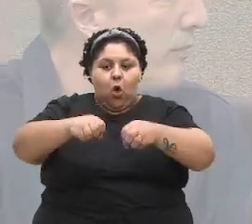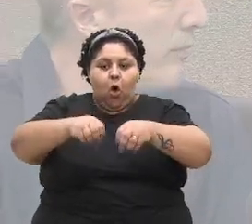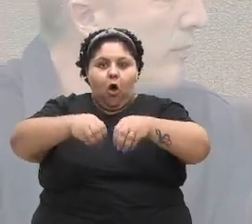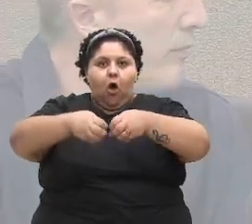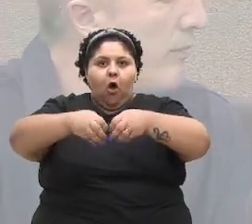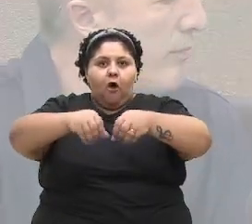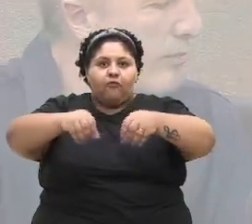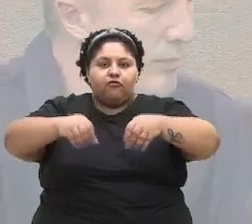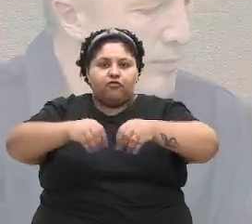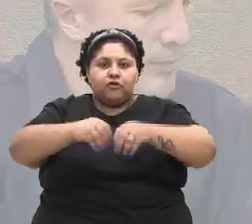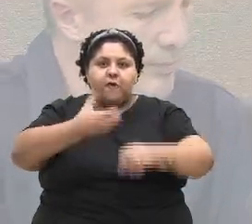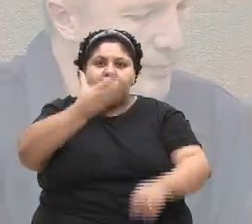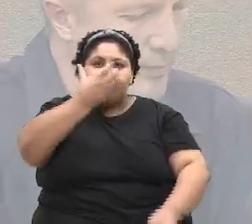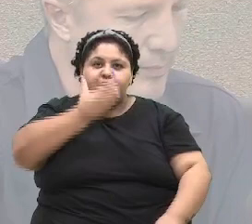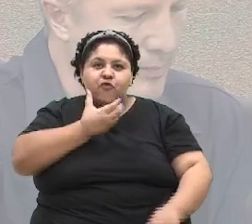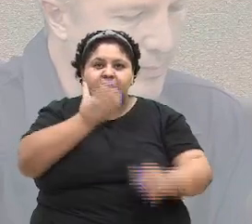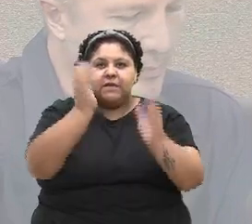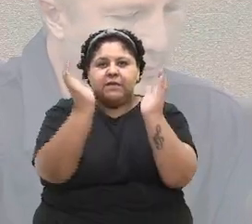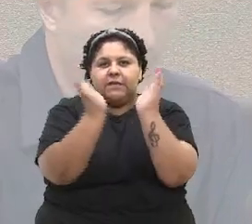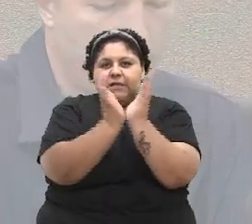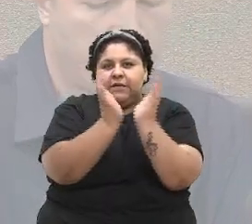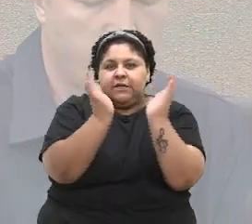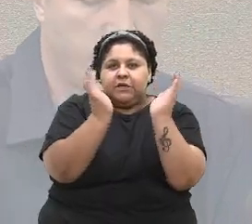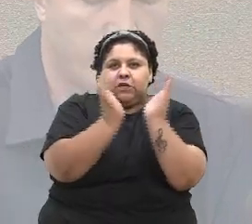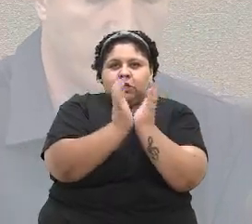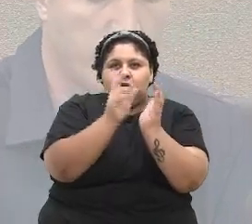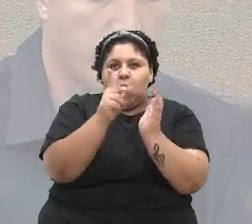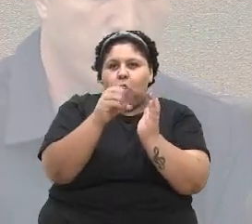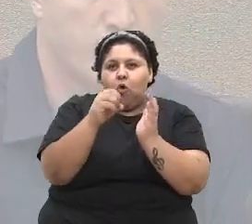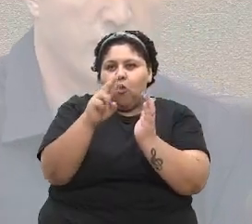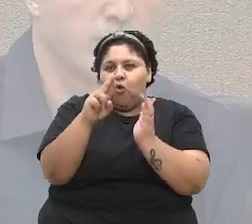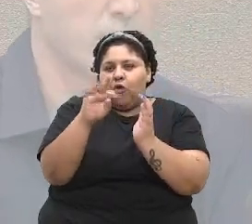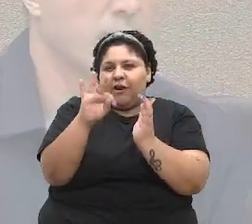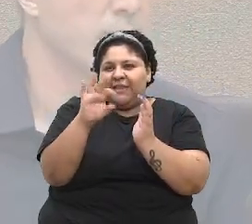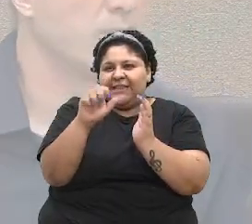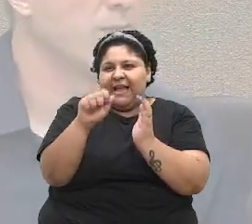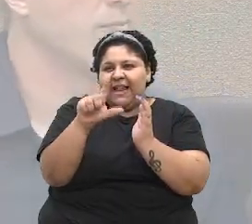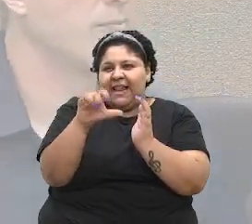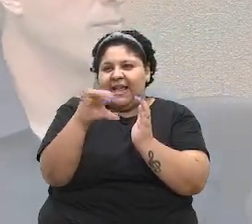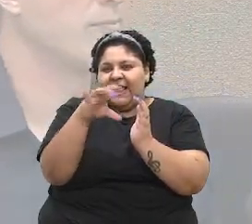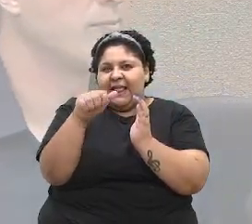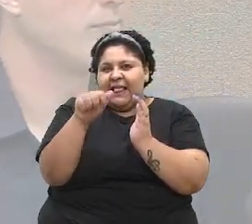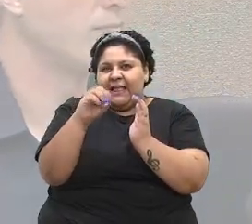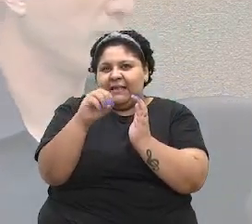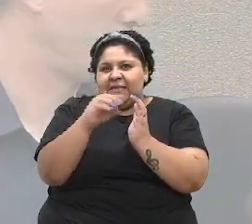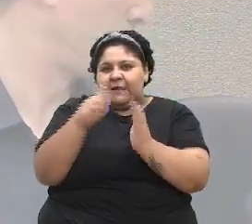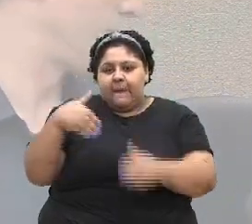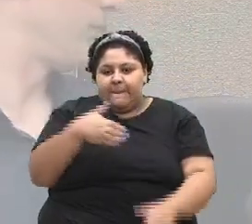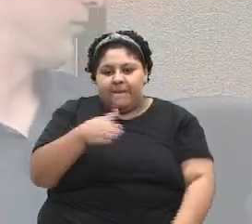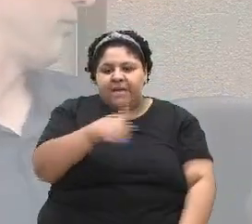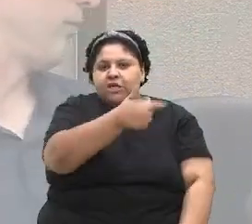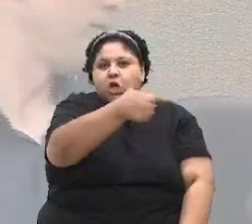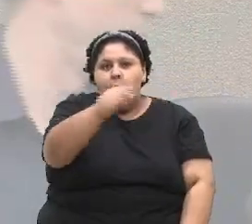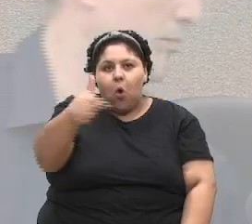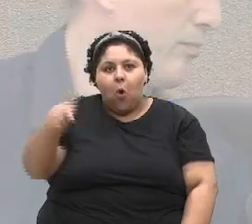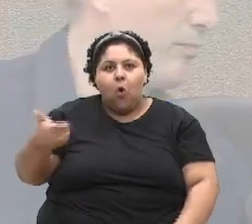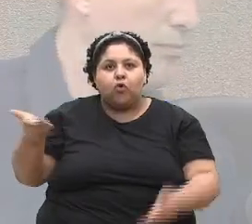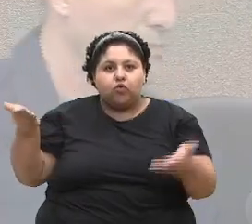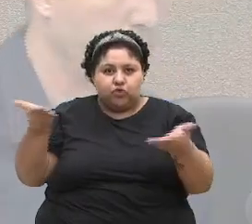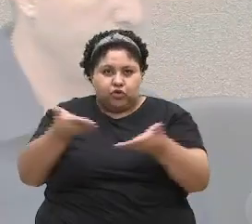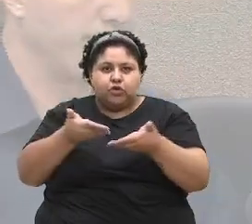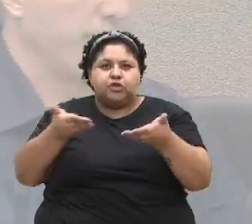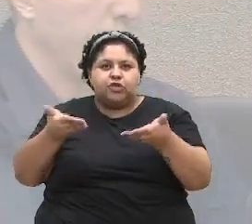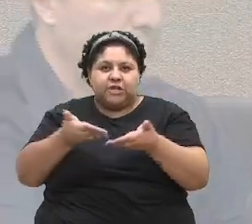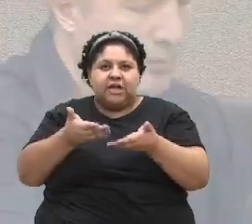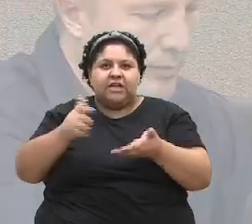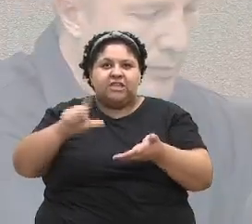frutas, verduras, hortaliças, peixes, entre outros que anteriormente contavam com